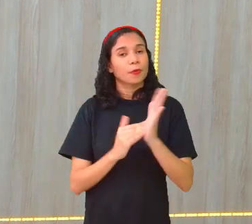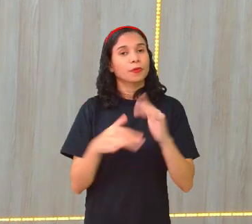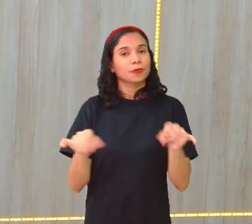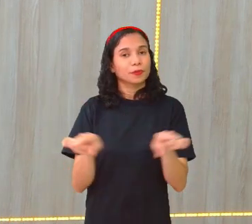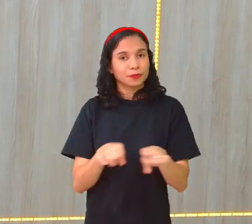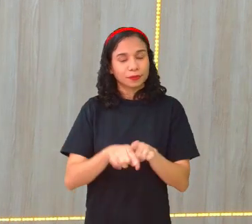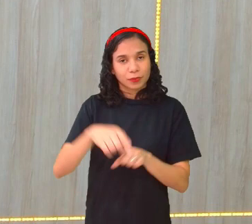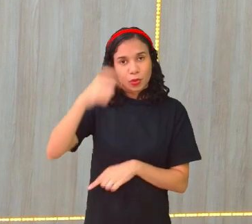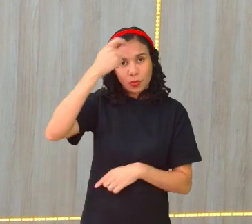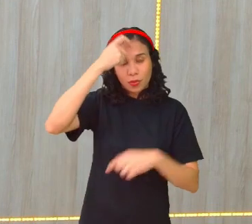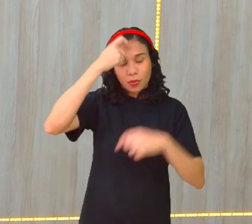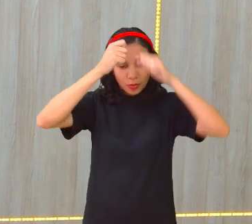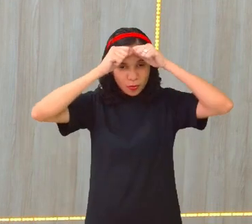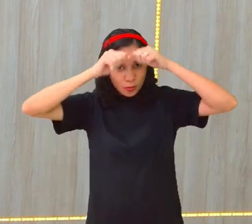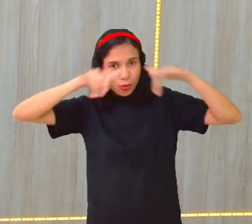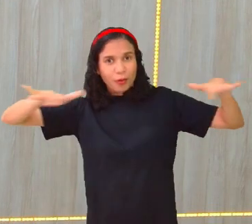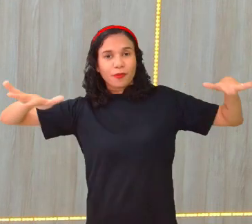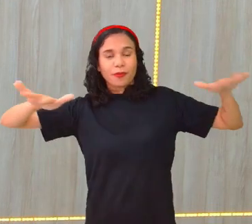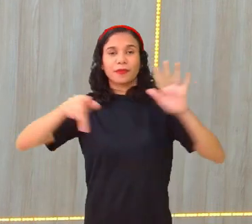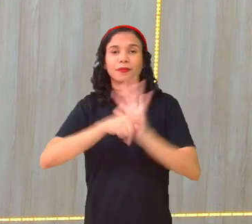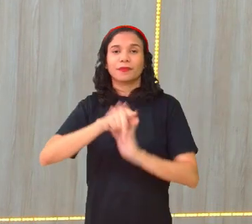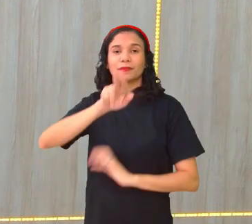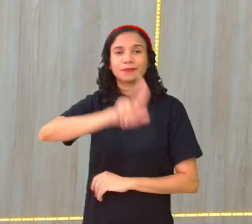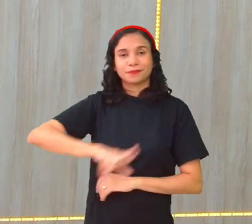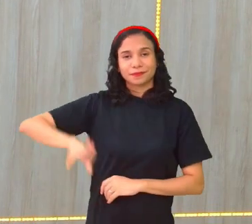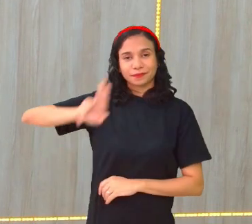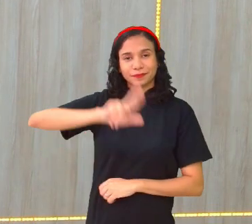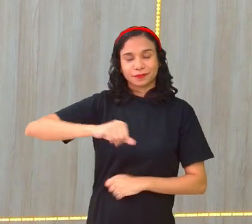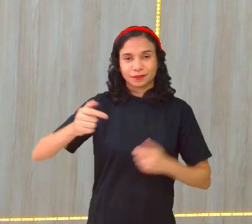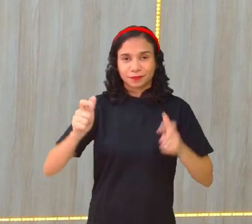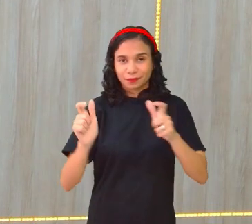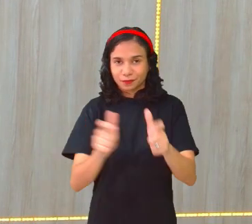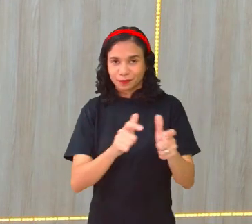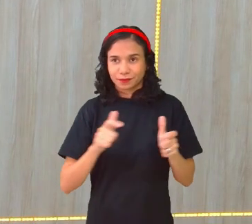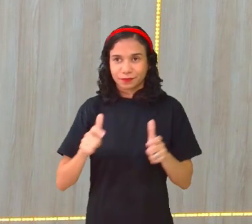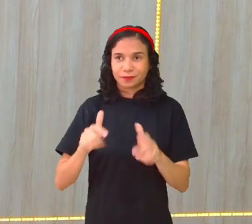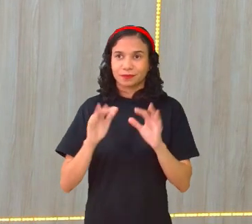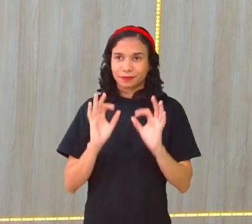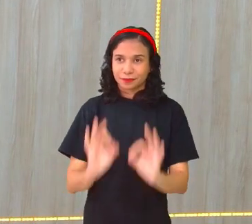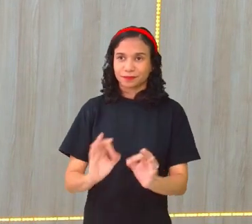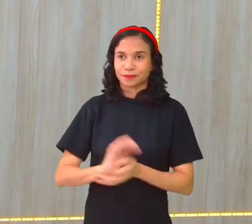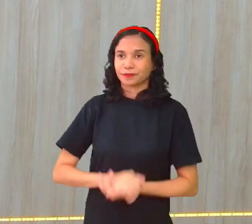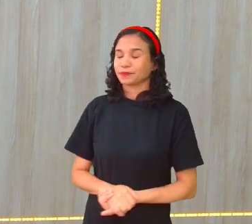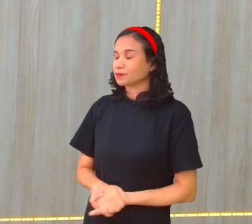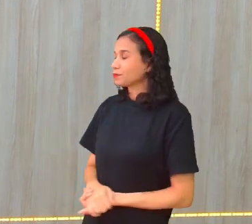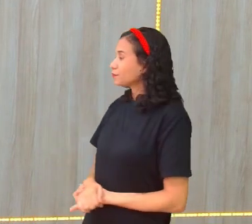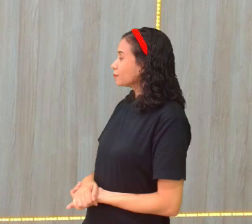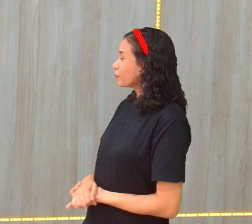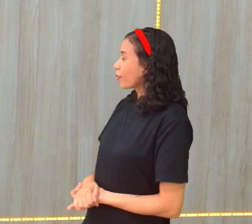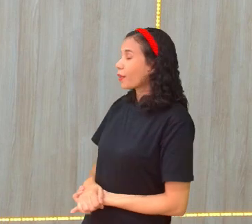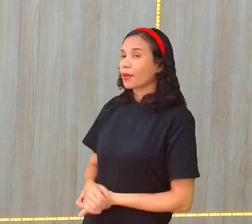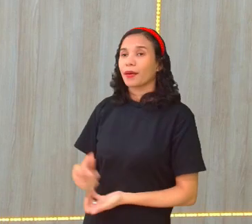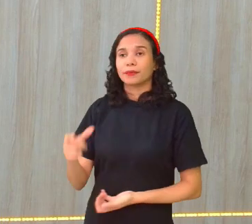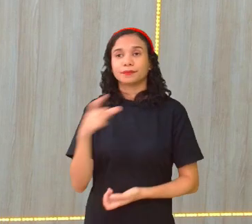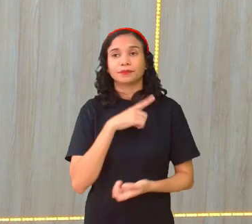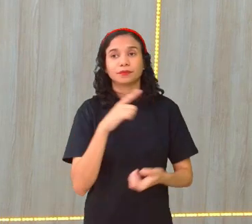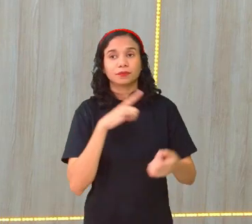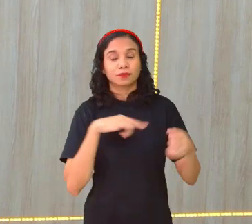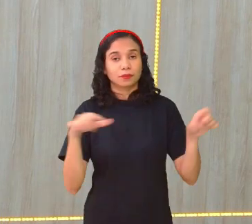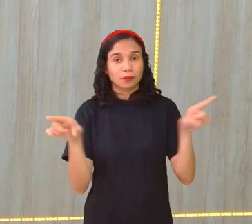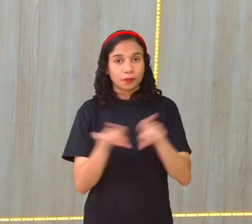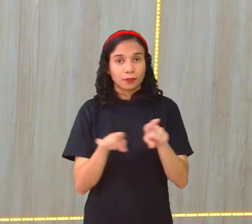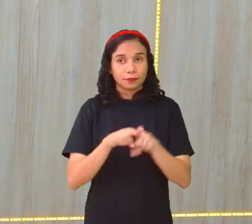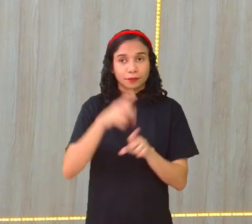conscientizar outras pessoas na utilização desses locais aí, pessoal. E aqui nós temos também,